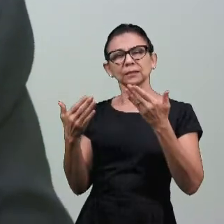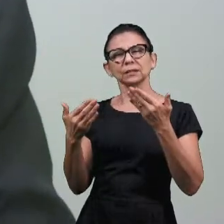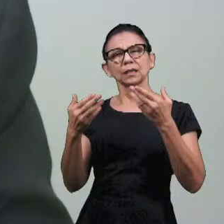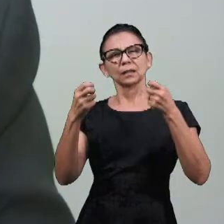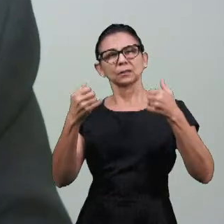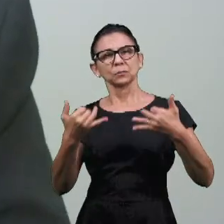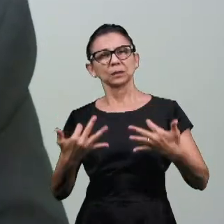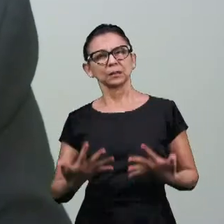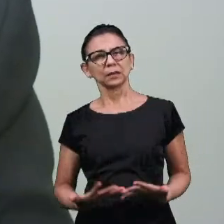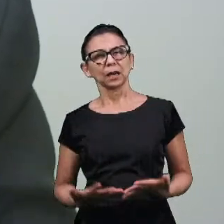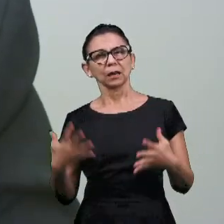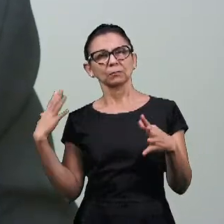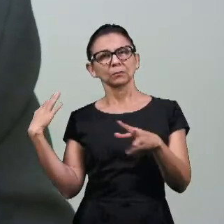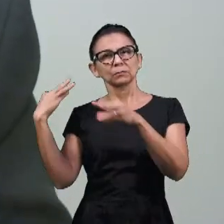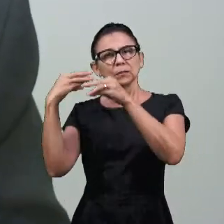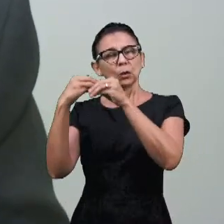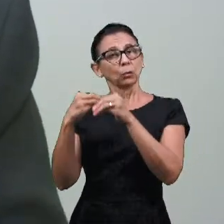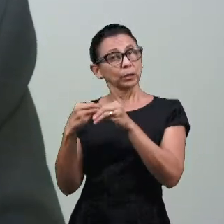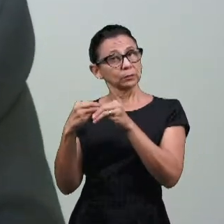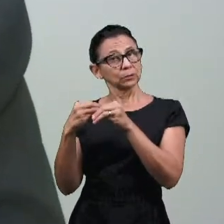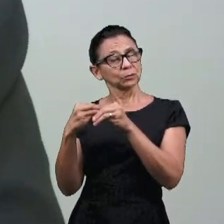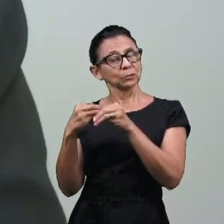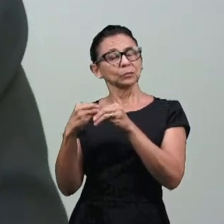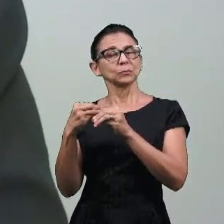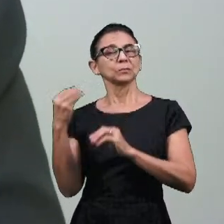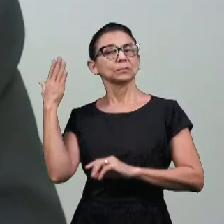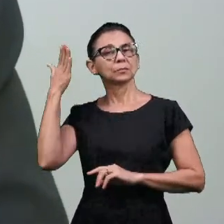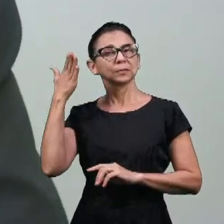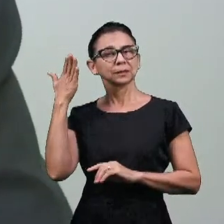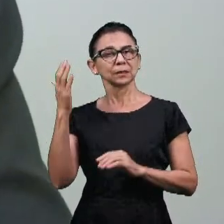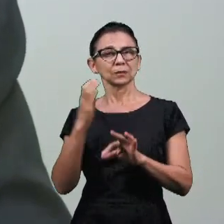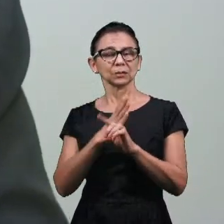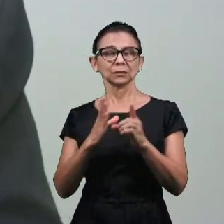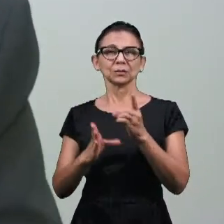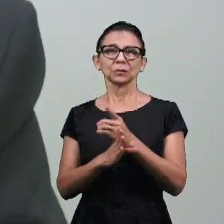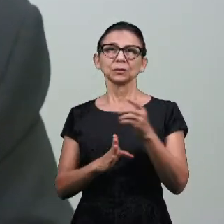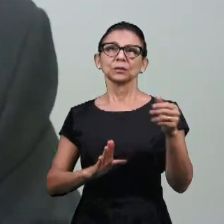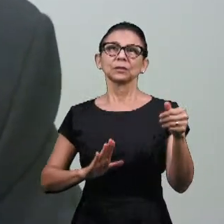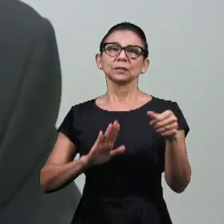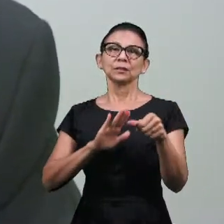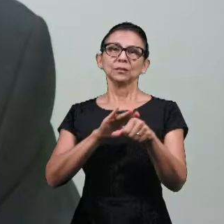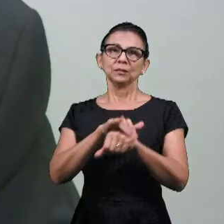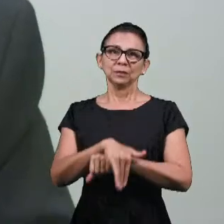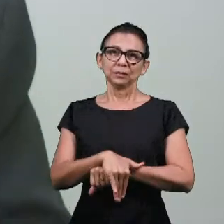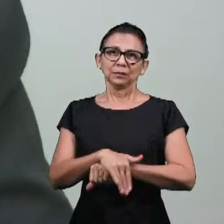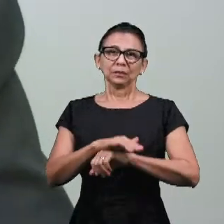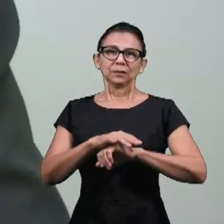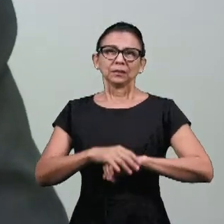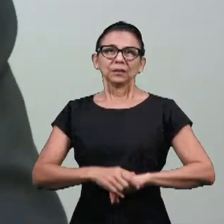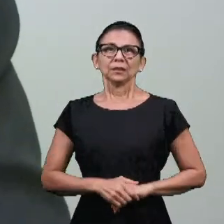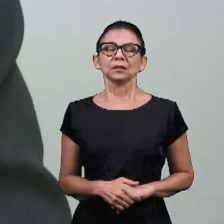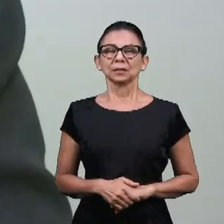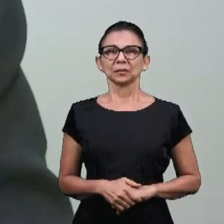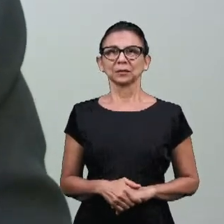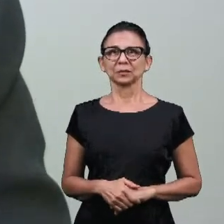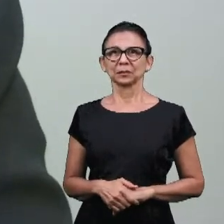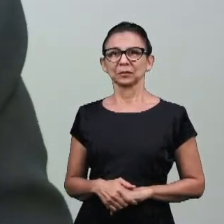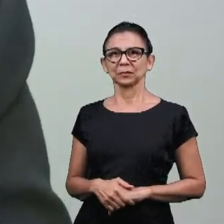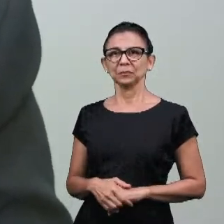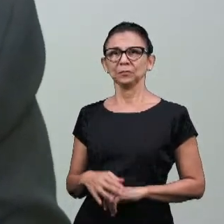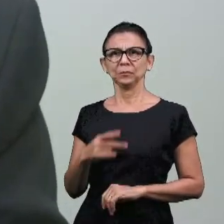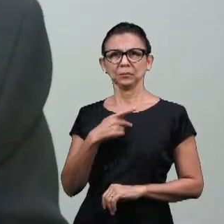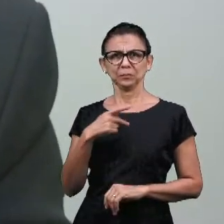Que vai dirigir a mensagem, o culto da noite. Ele passa aqui para falar também um pouco da sua vida, né? O pastor Josias Júnior já esteve